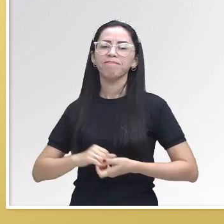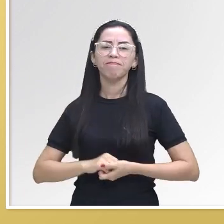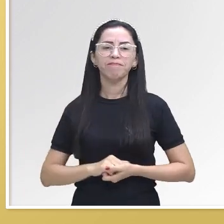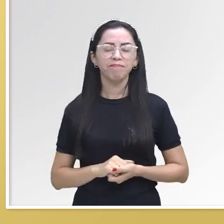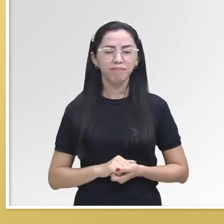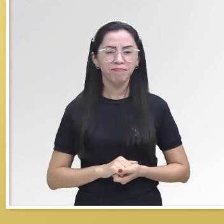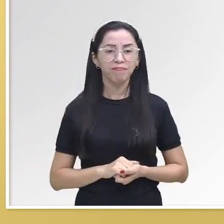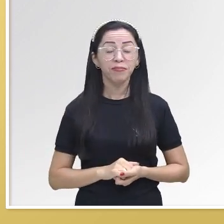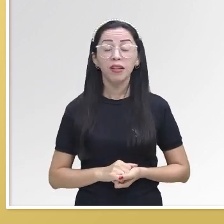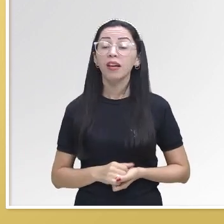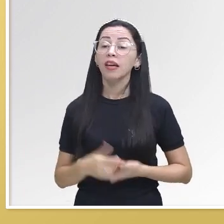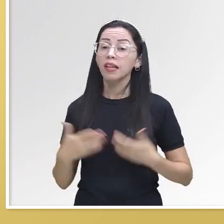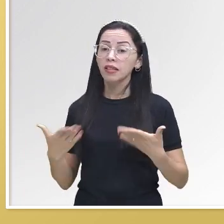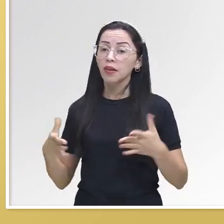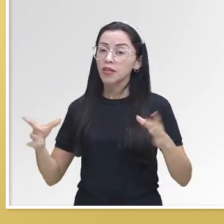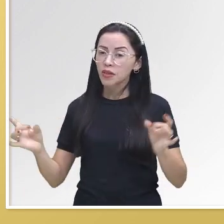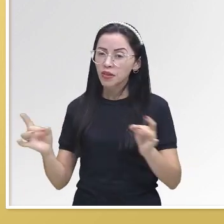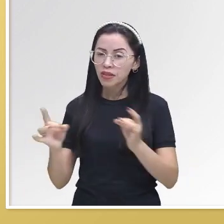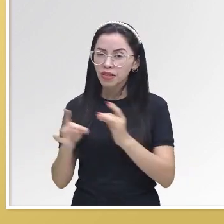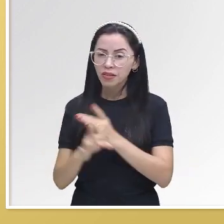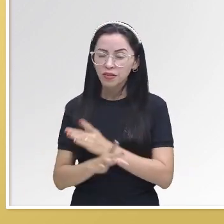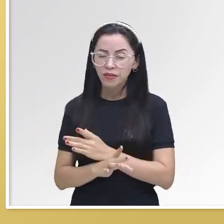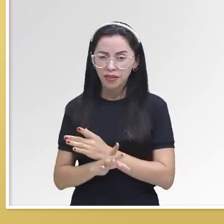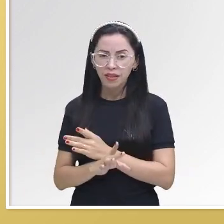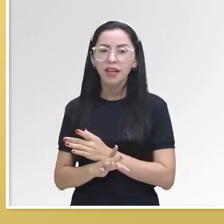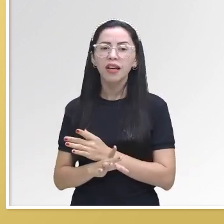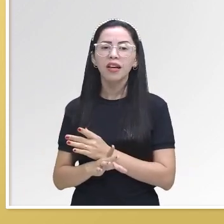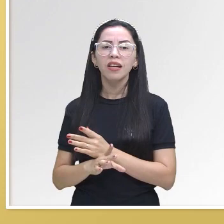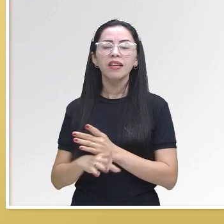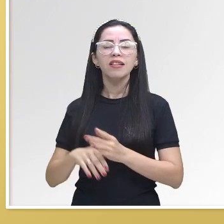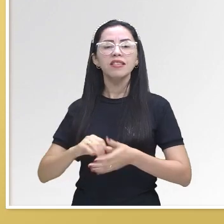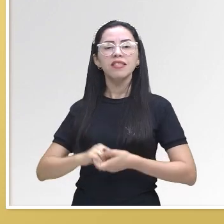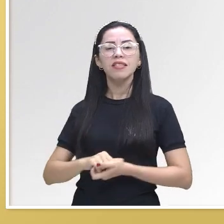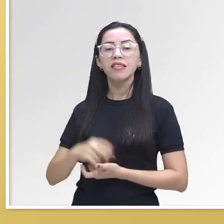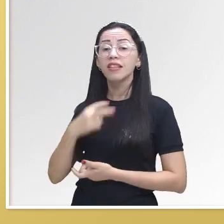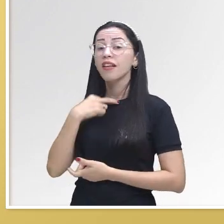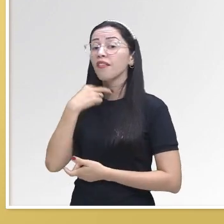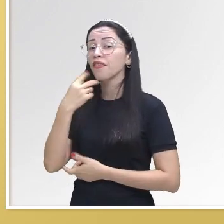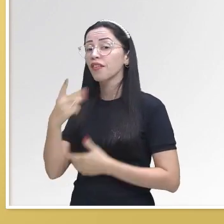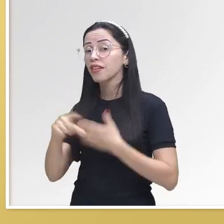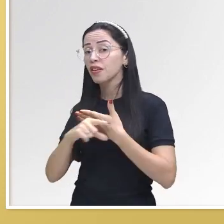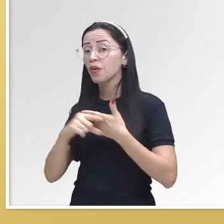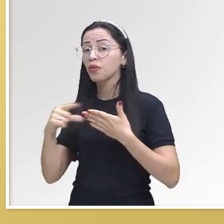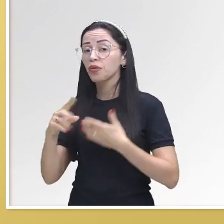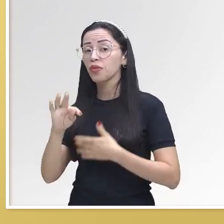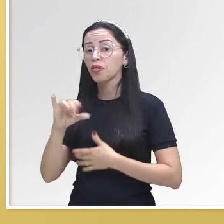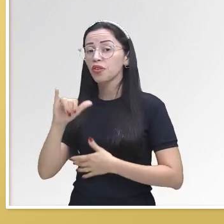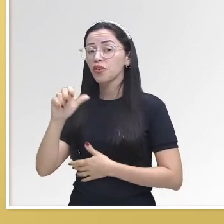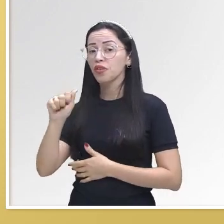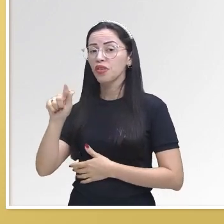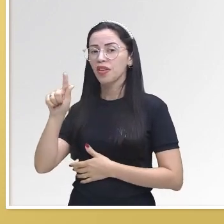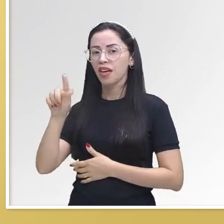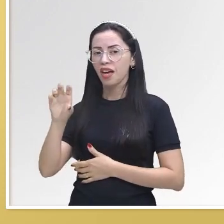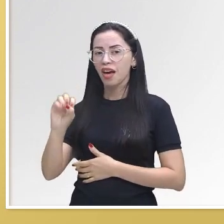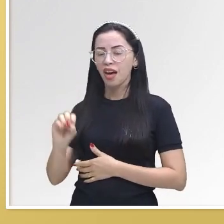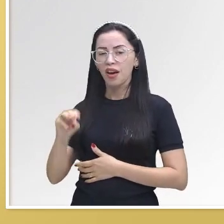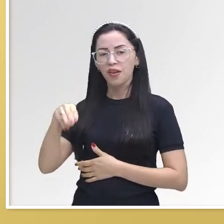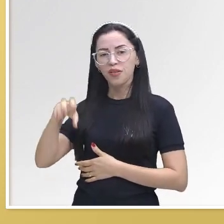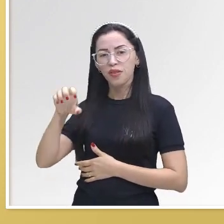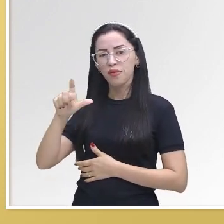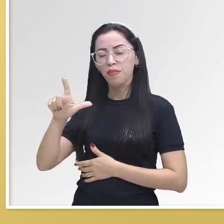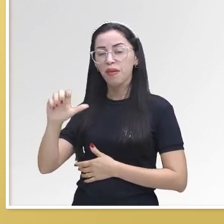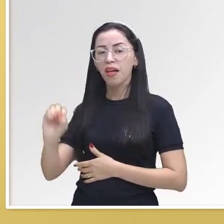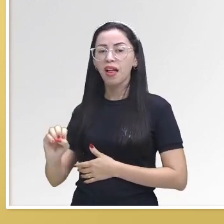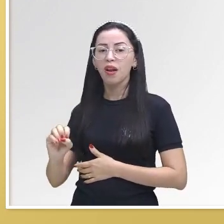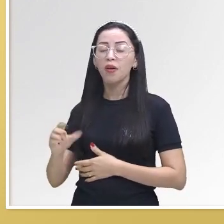essas foram as nossas considerações finais, na voz e obra de Tiago de Mello, escritor amazonense. E fica aqui